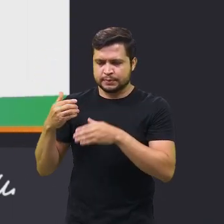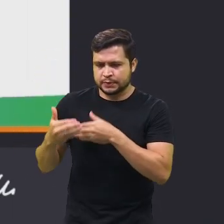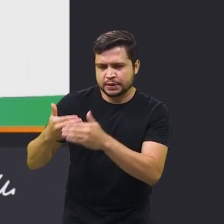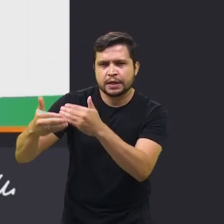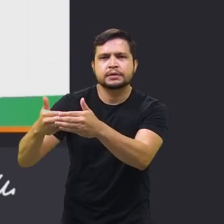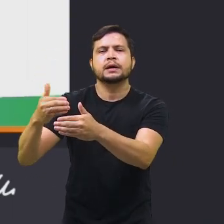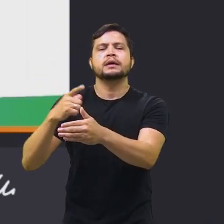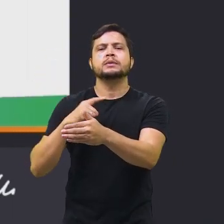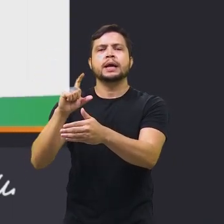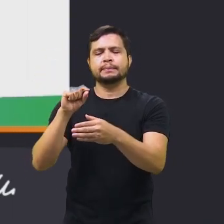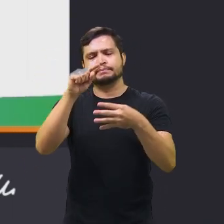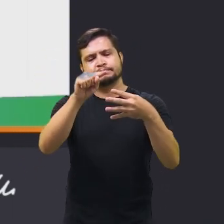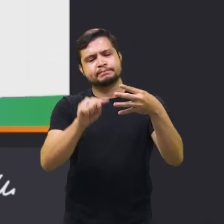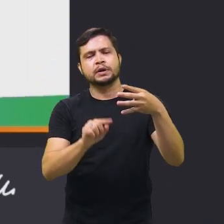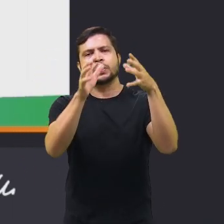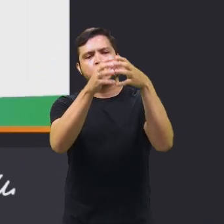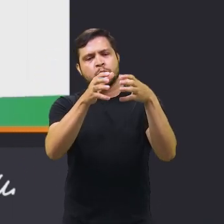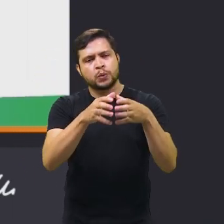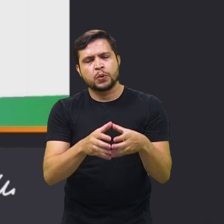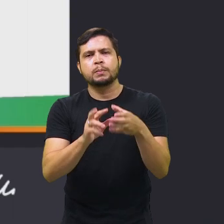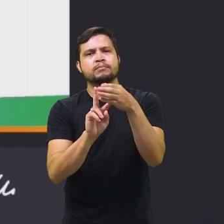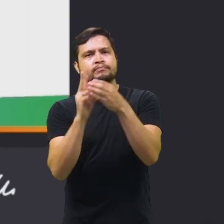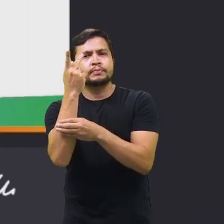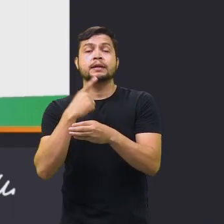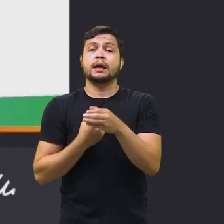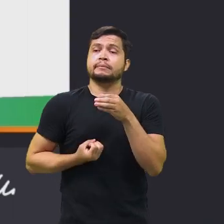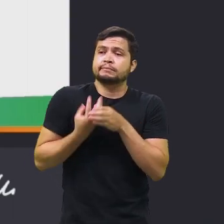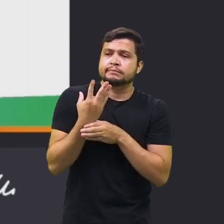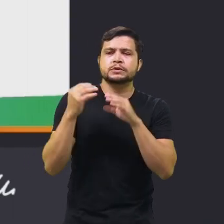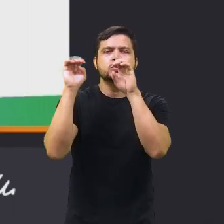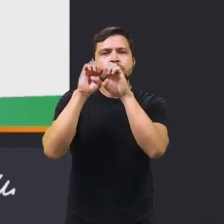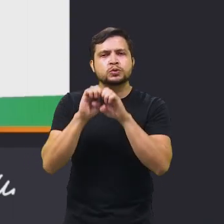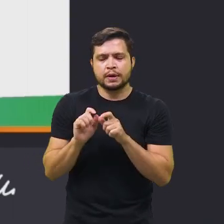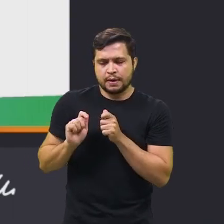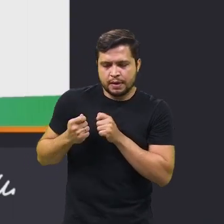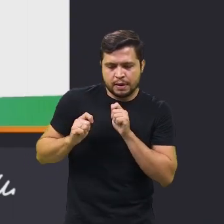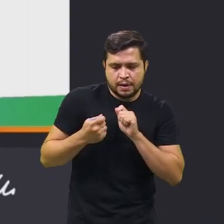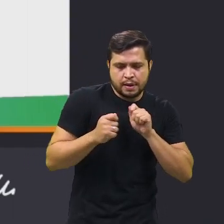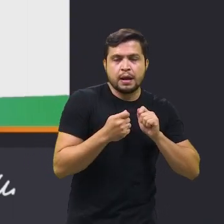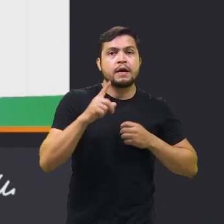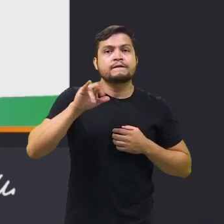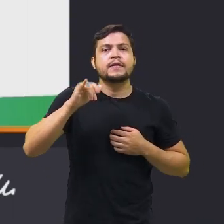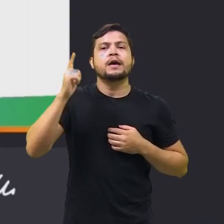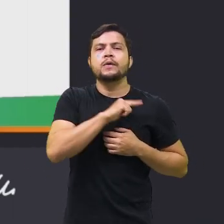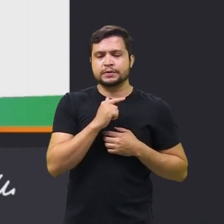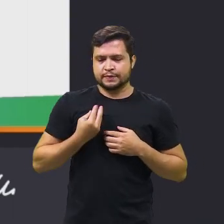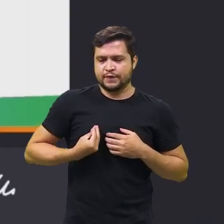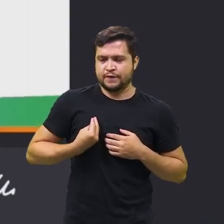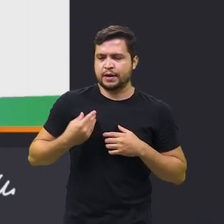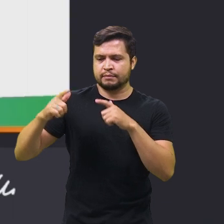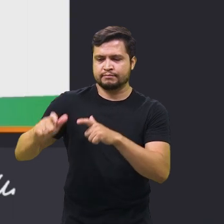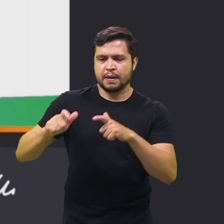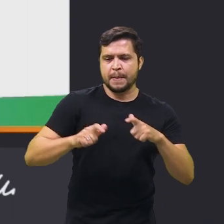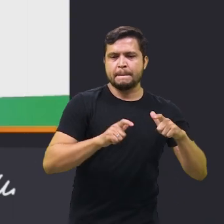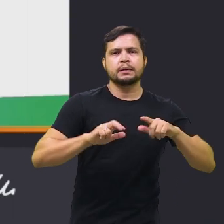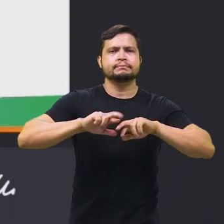simples, os diferentes grupos vegetais desenvolveram estruturas adaptativas que lhes permitiram sobreviver em diferentes ambientes, né? Então, o que a gente já